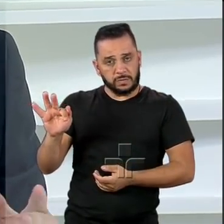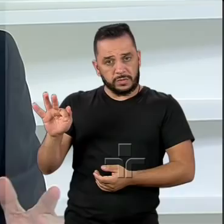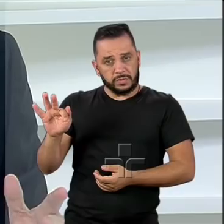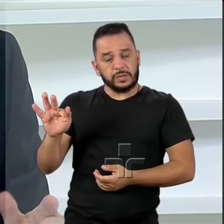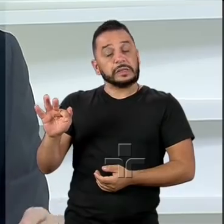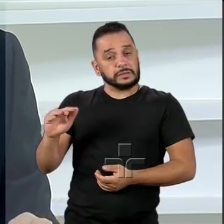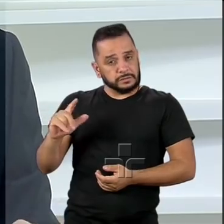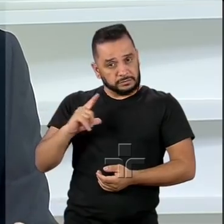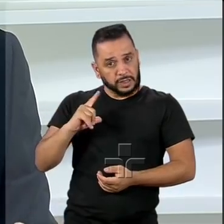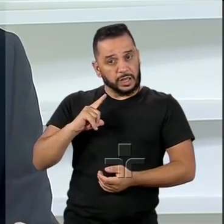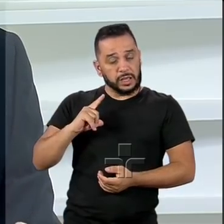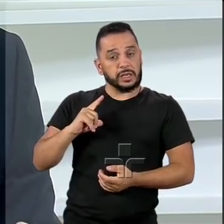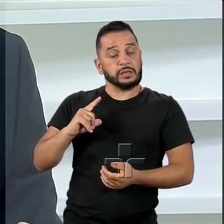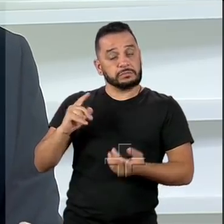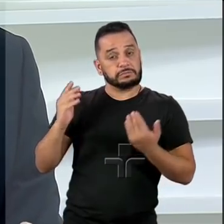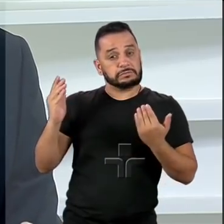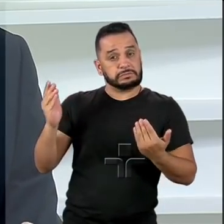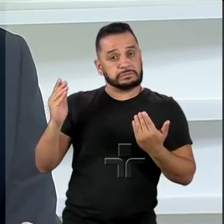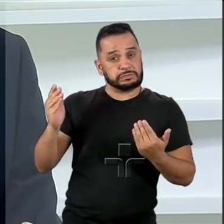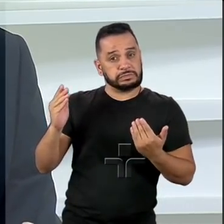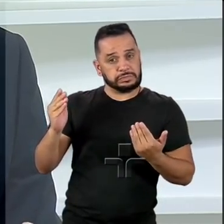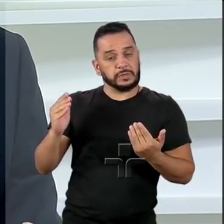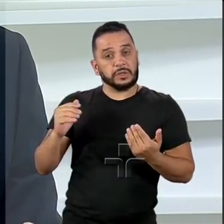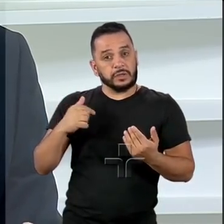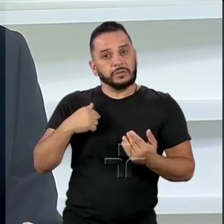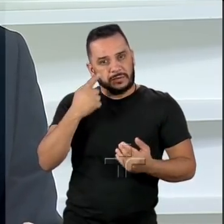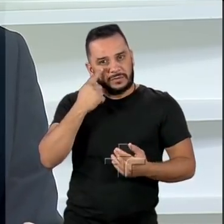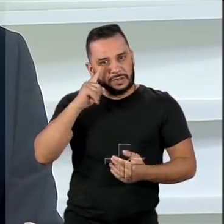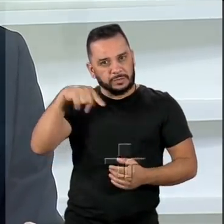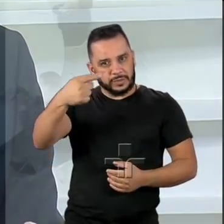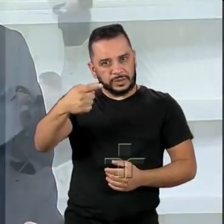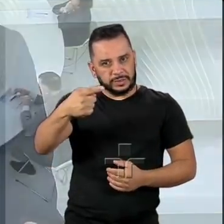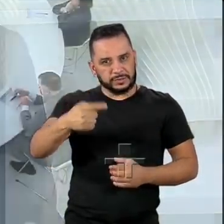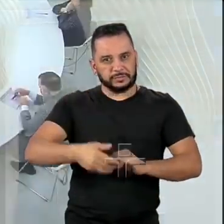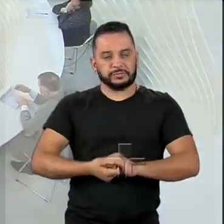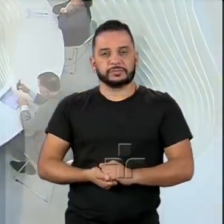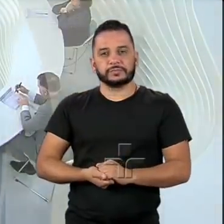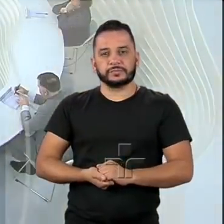provocado muitas polêmicas. Fique aí, a gente volta já já.